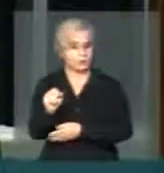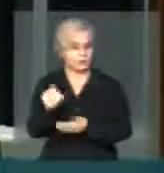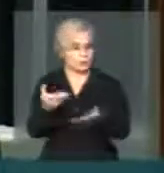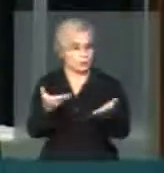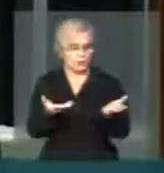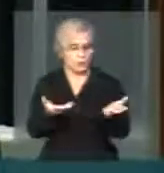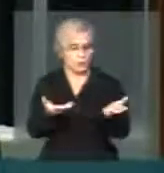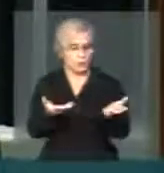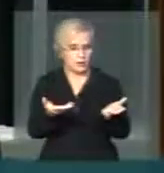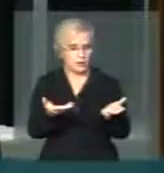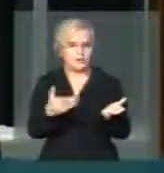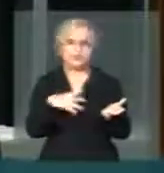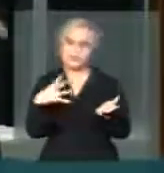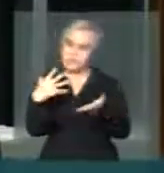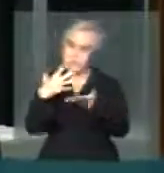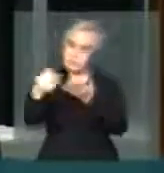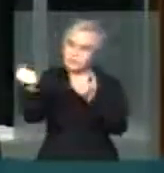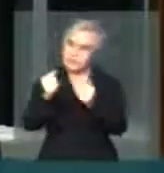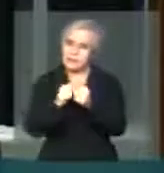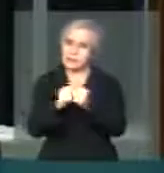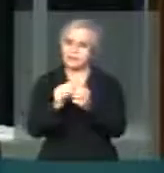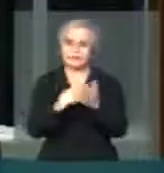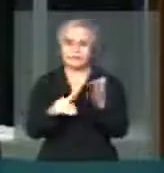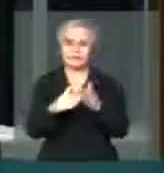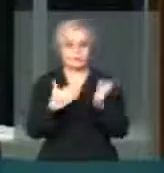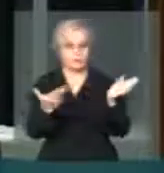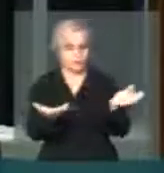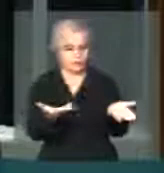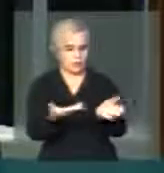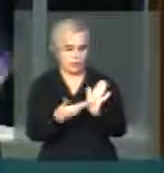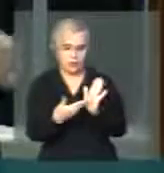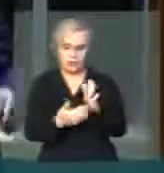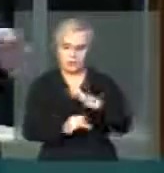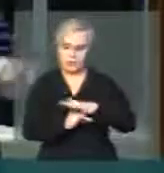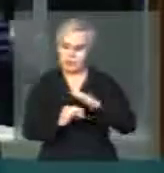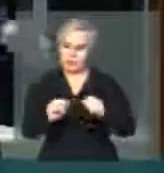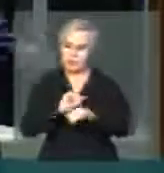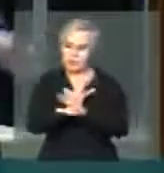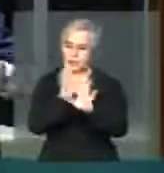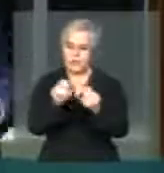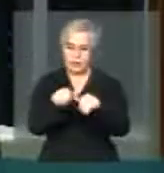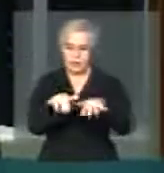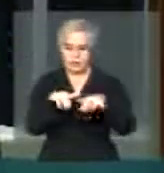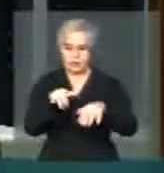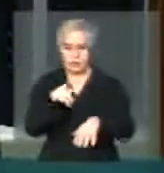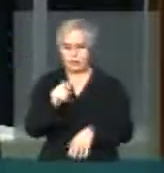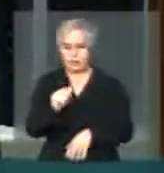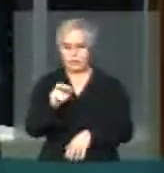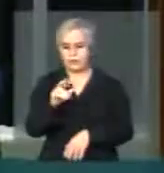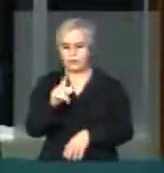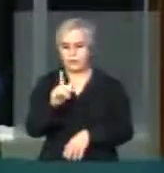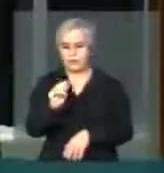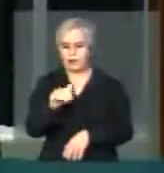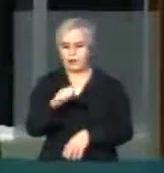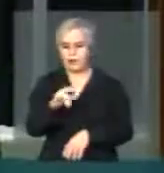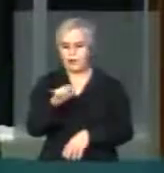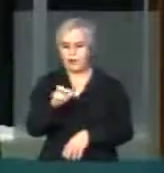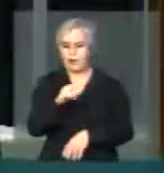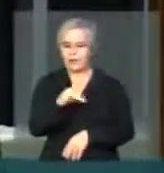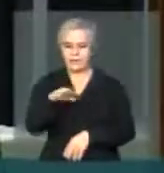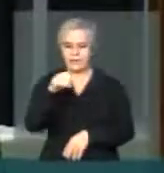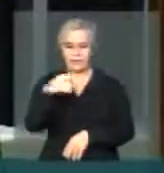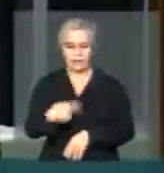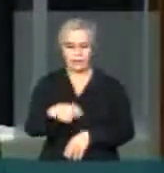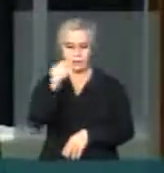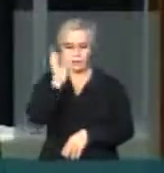das empresas estatais, que é a instituição clara do parlamentarismo de acharque no Brasil, quer limitar a atuação